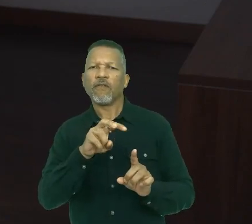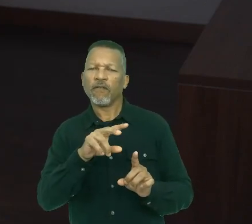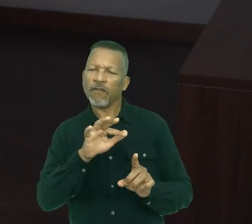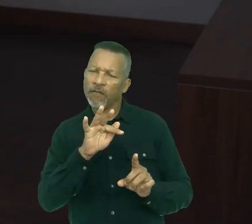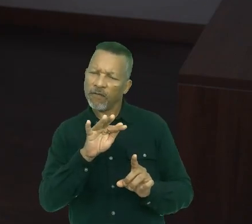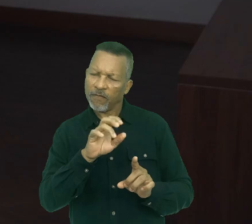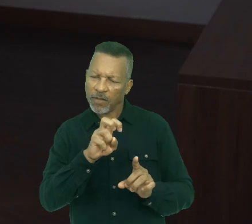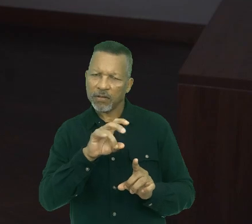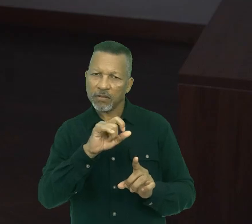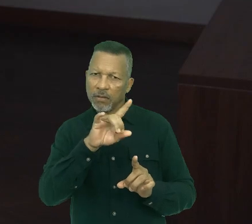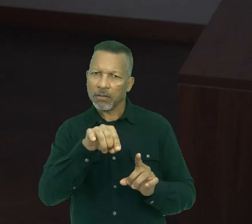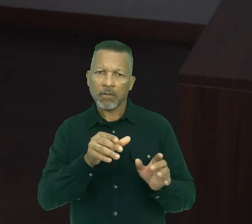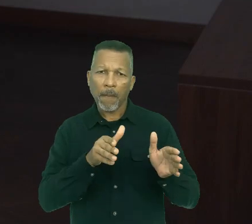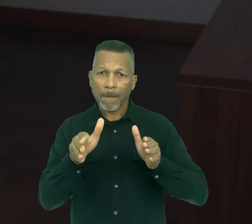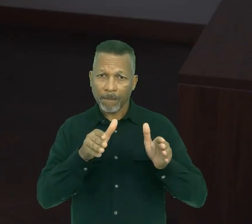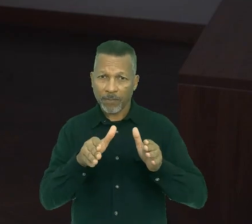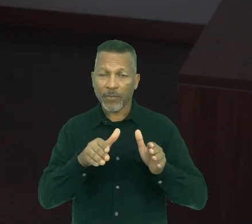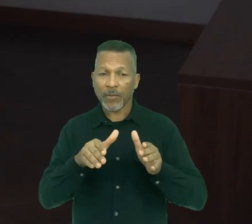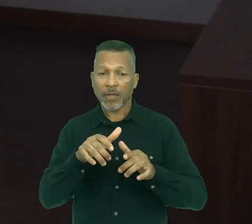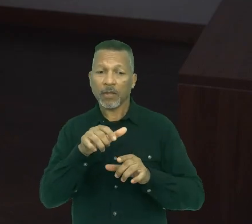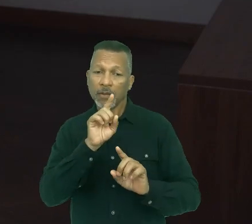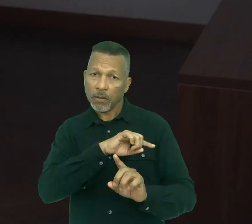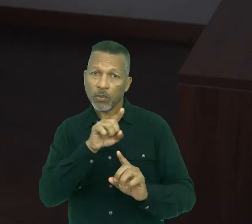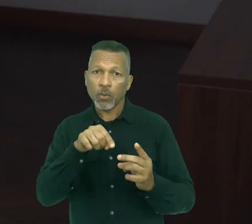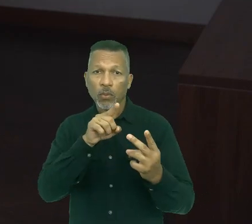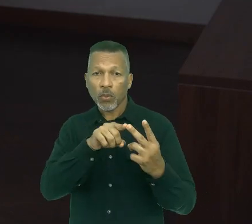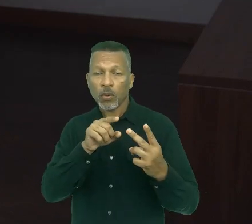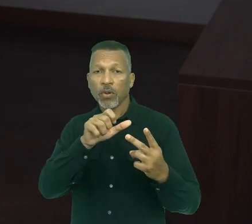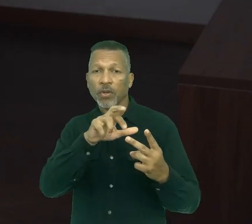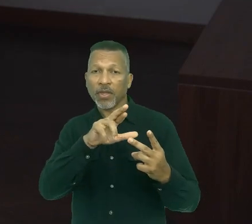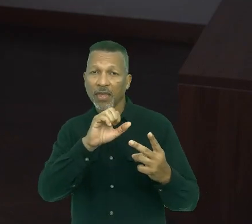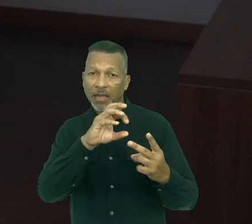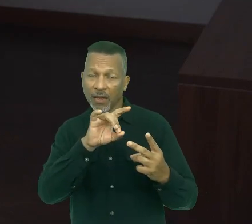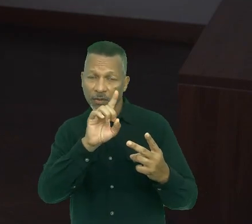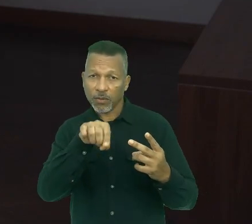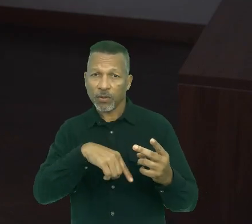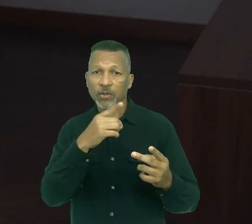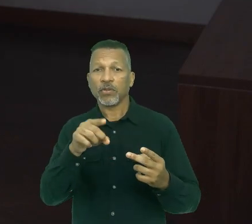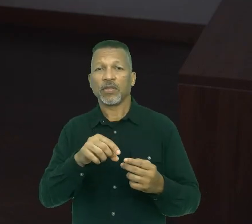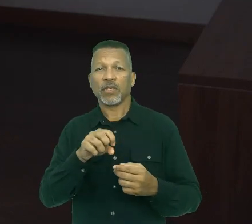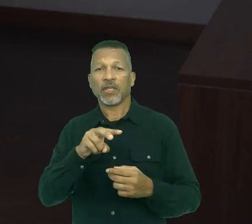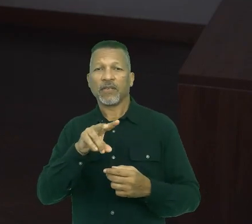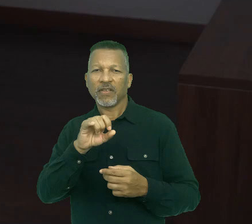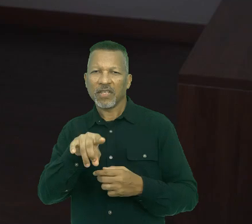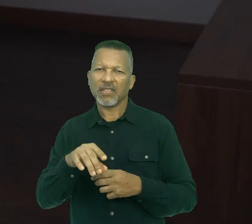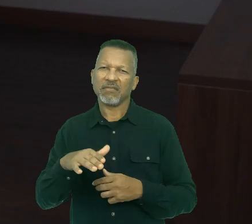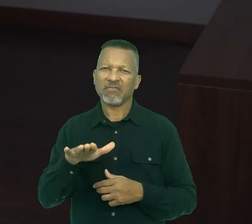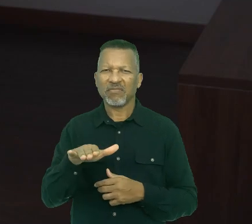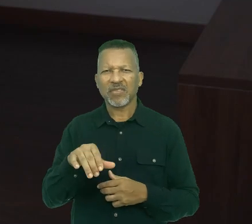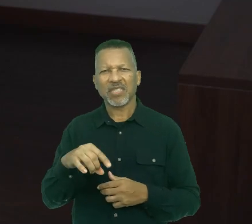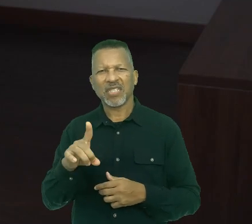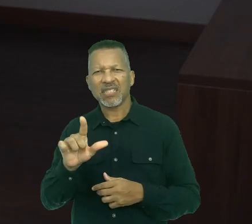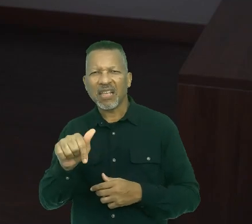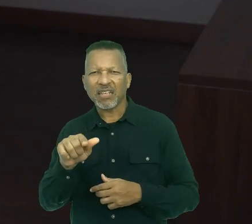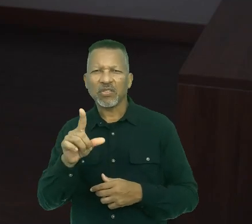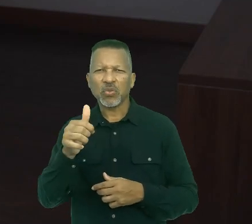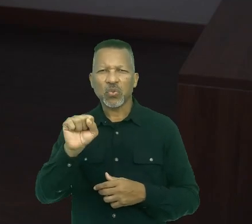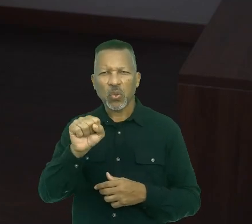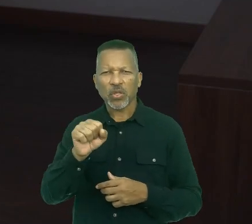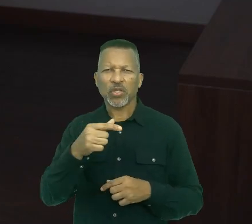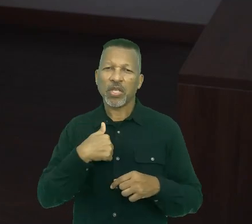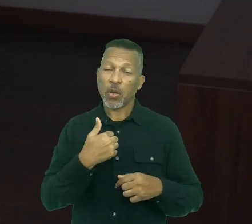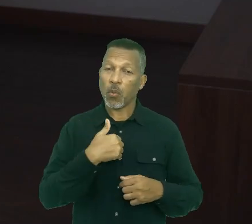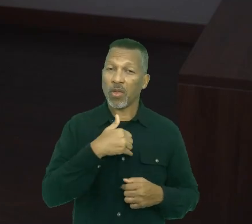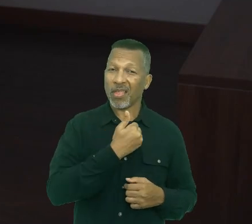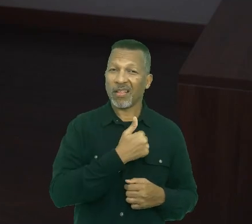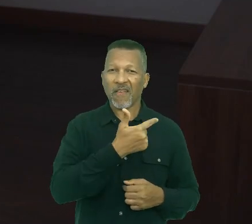longo desse período todo. E o Ricardo foi num desses Festi, o Ricardo devia estar com seus 17, 18 anos, eu com meus 20 e poucos